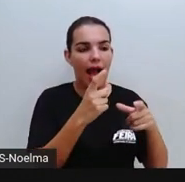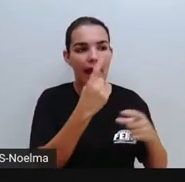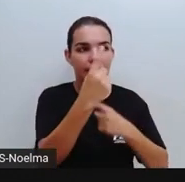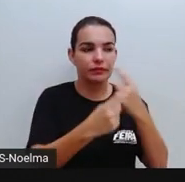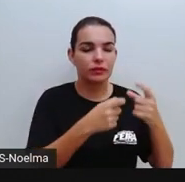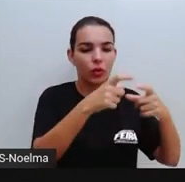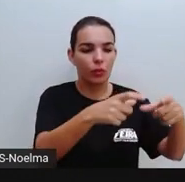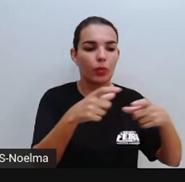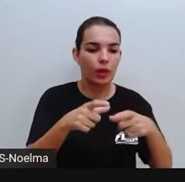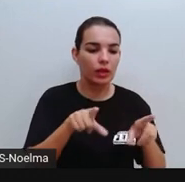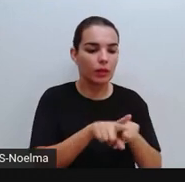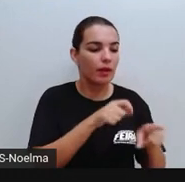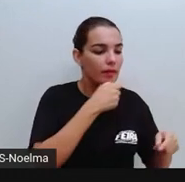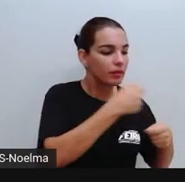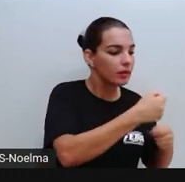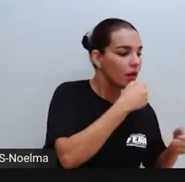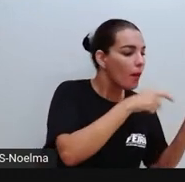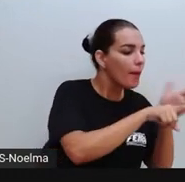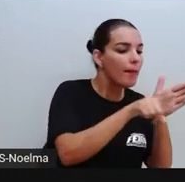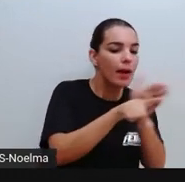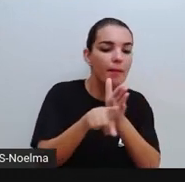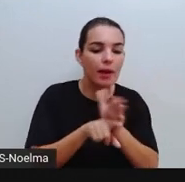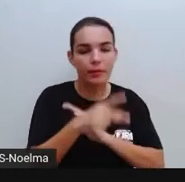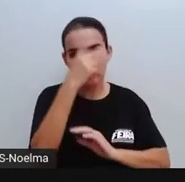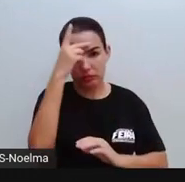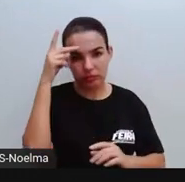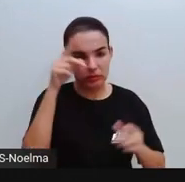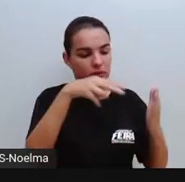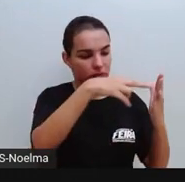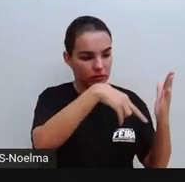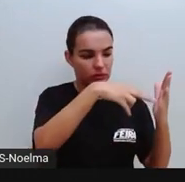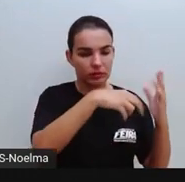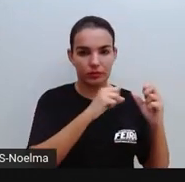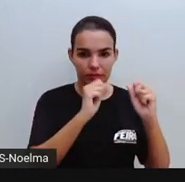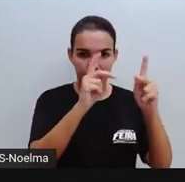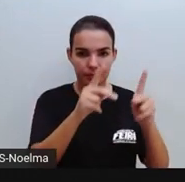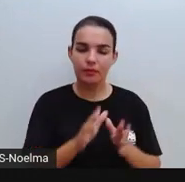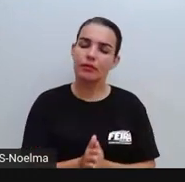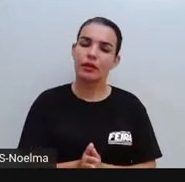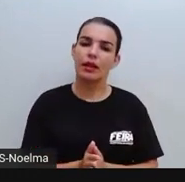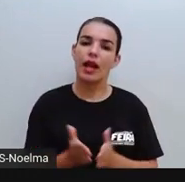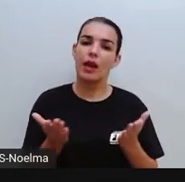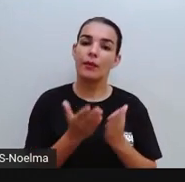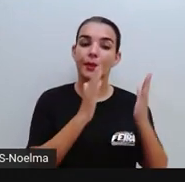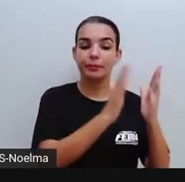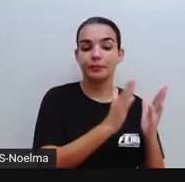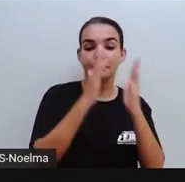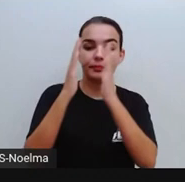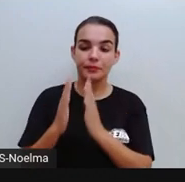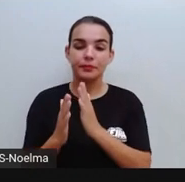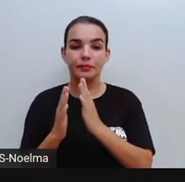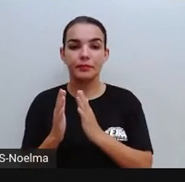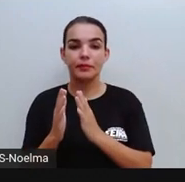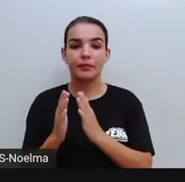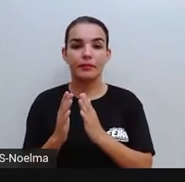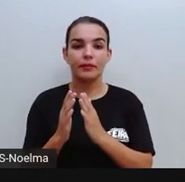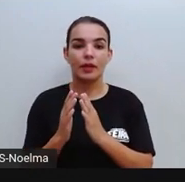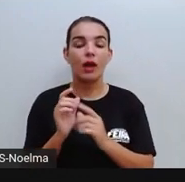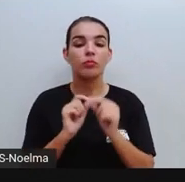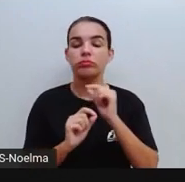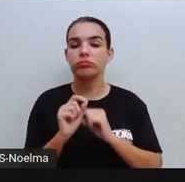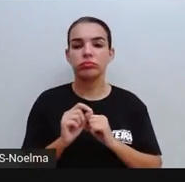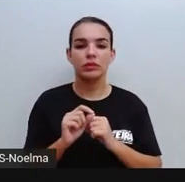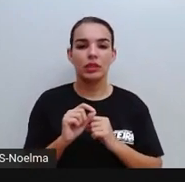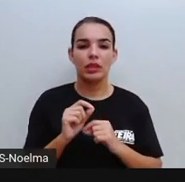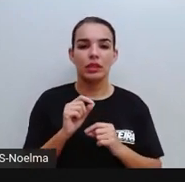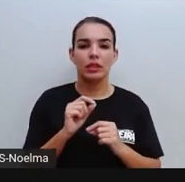entrevistou algumas pessoas para poder escrever aquele texto Ah tá e nós temos aí também o leitor Esses são